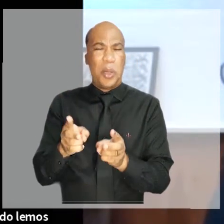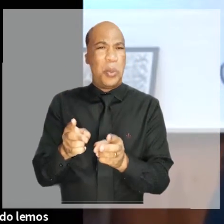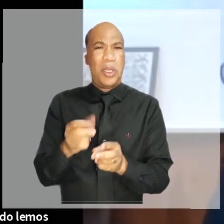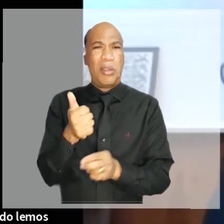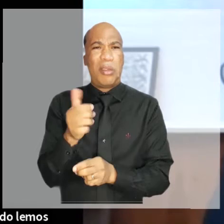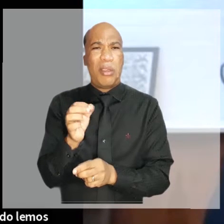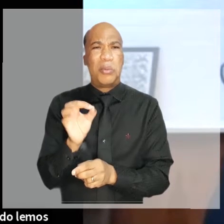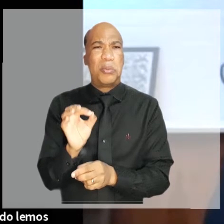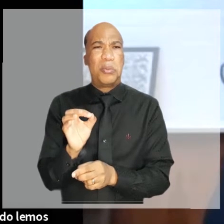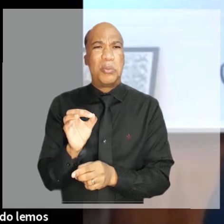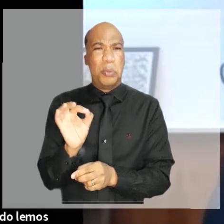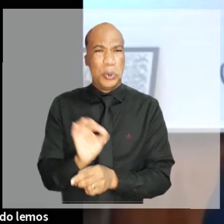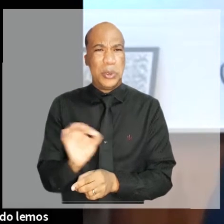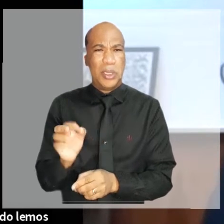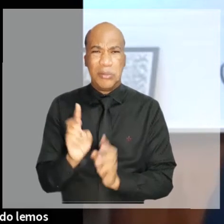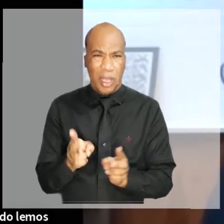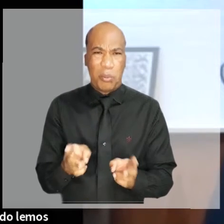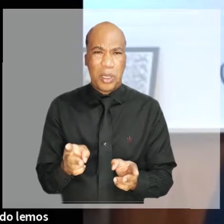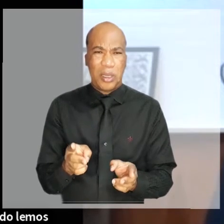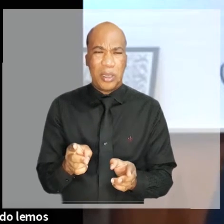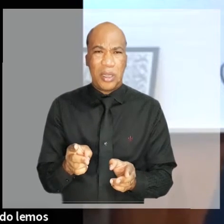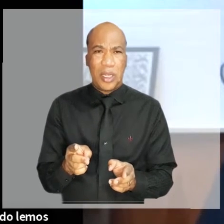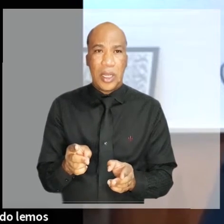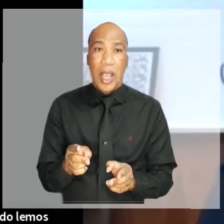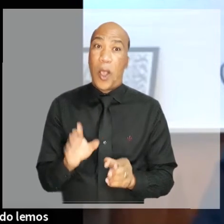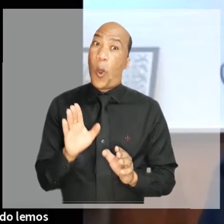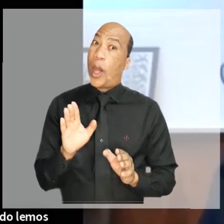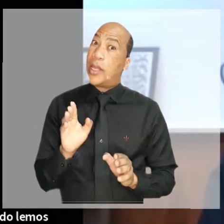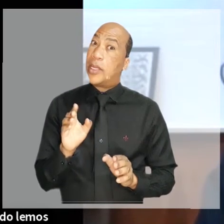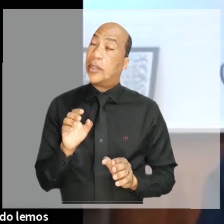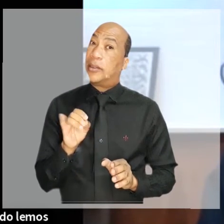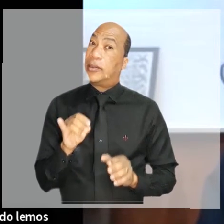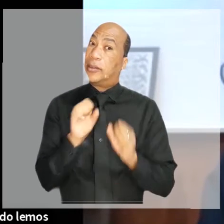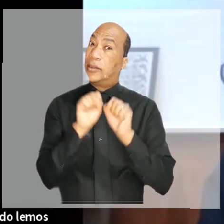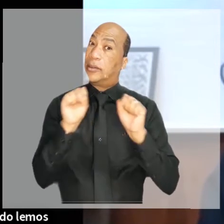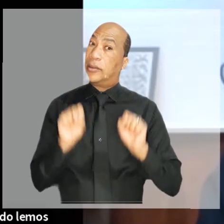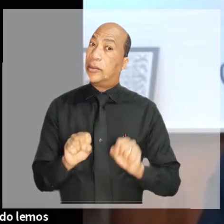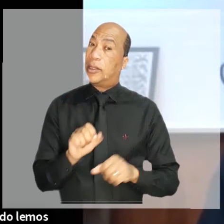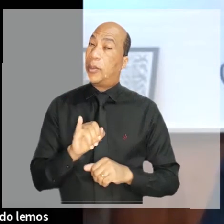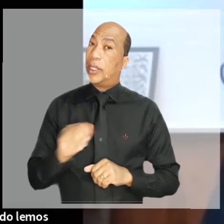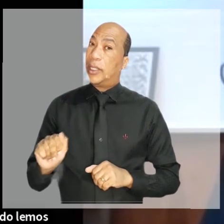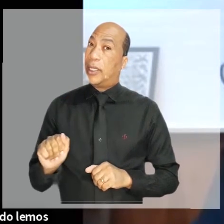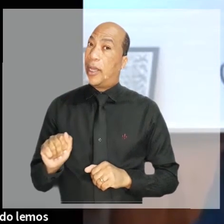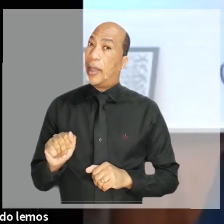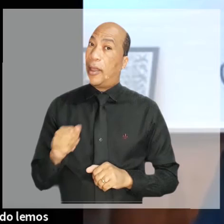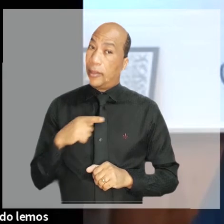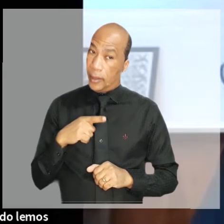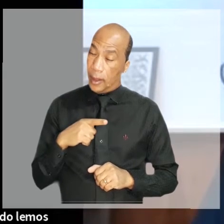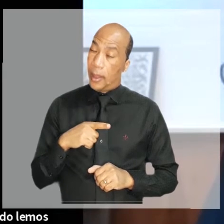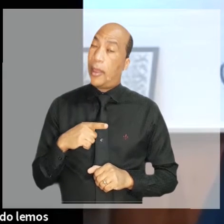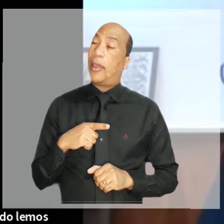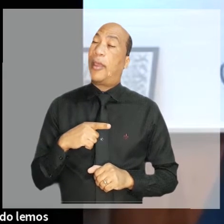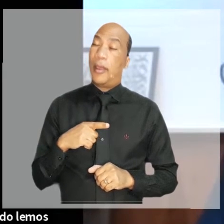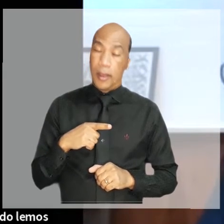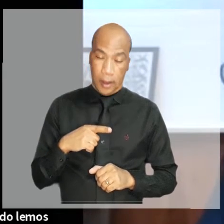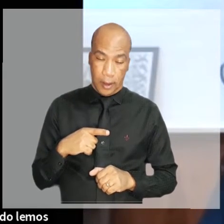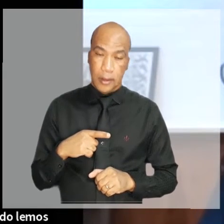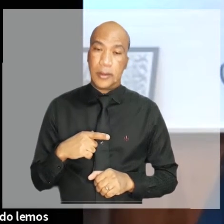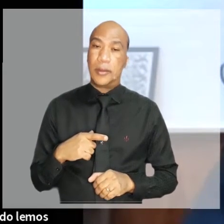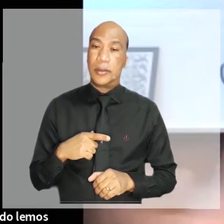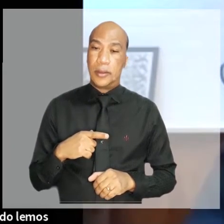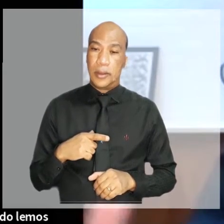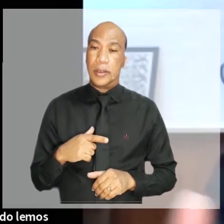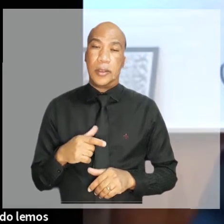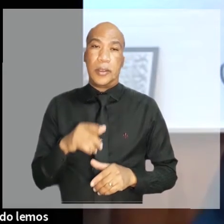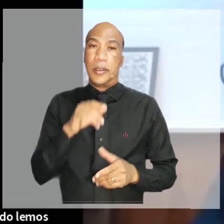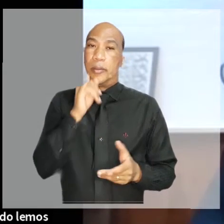ecossistema também de empresas de law techs que estão trabalhando a questão da conciliação, esse número pode